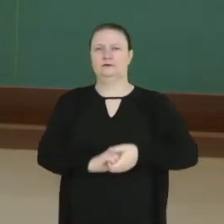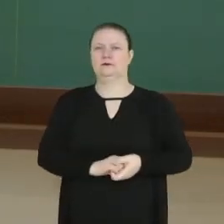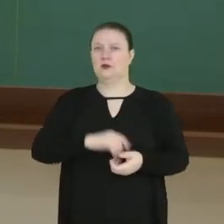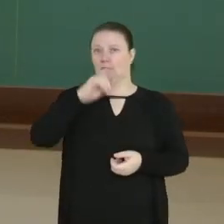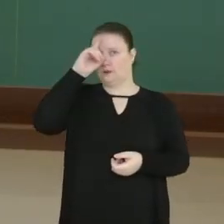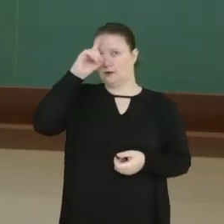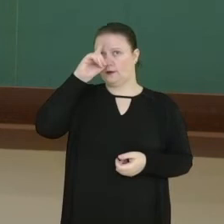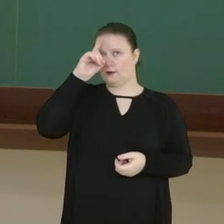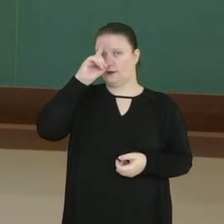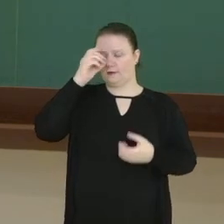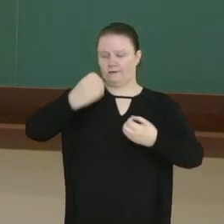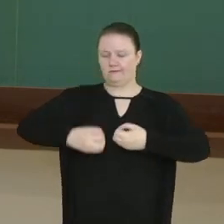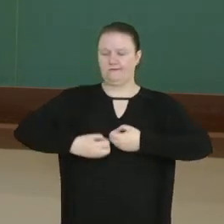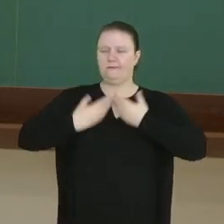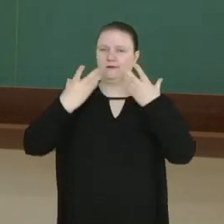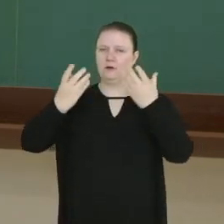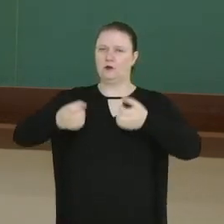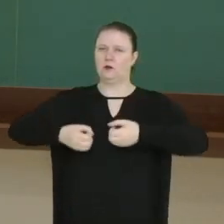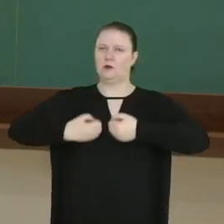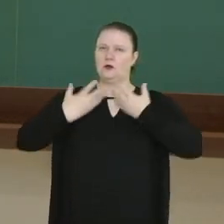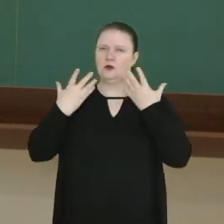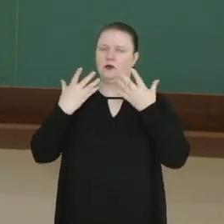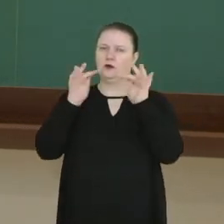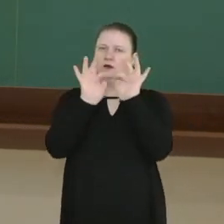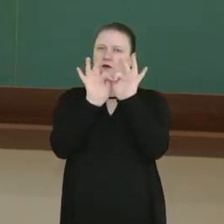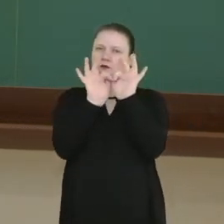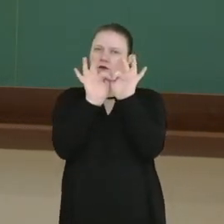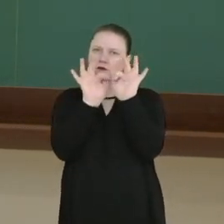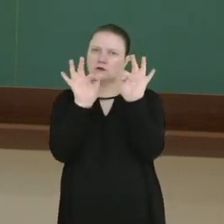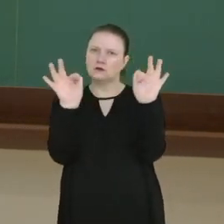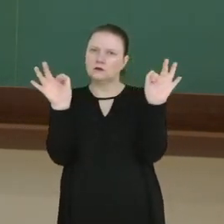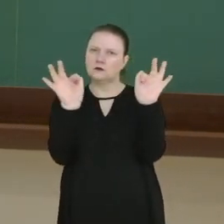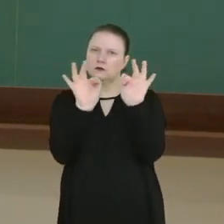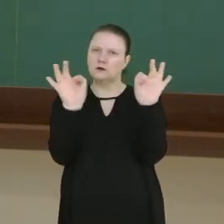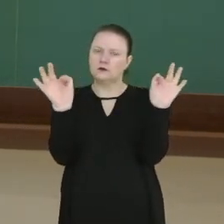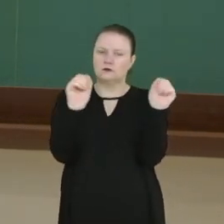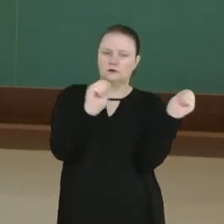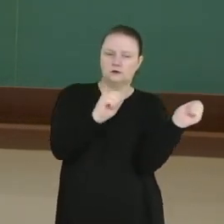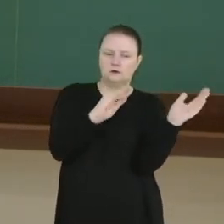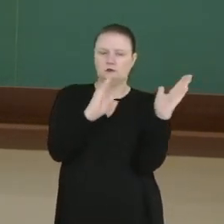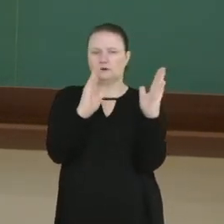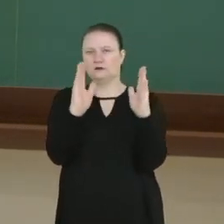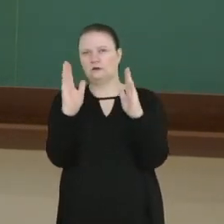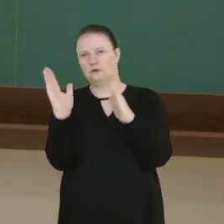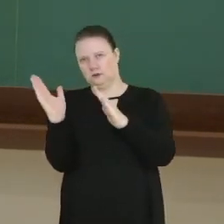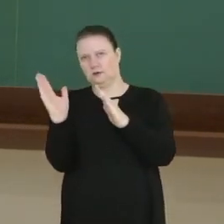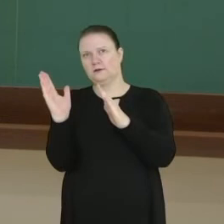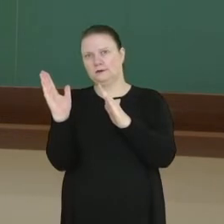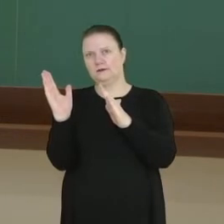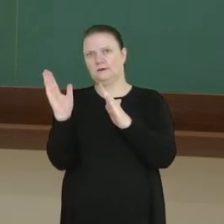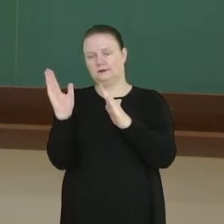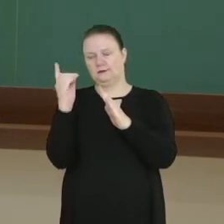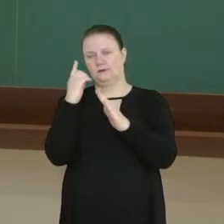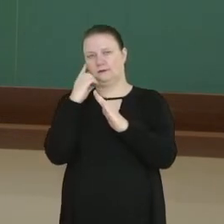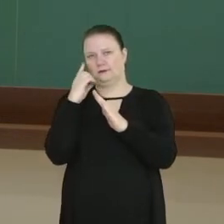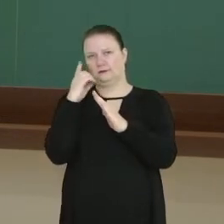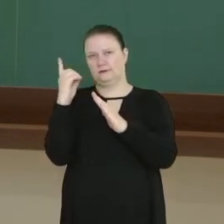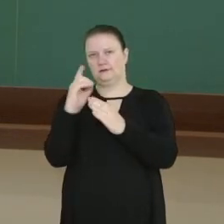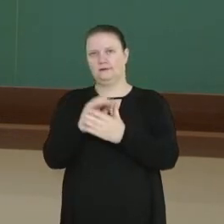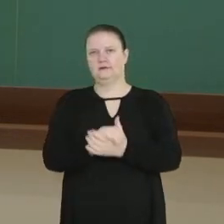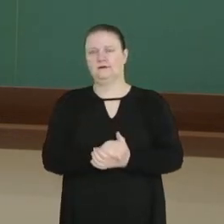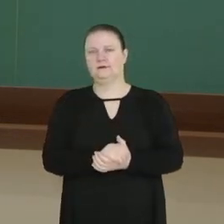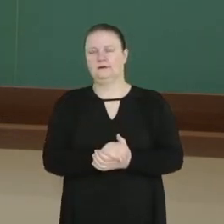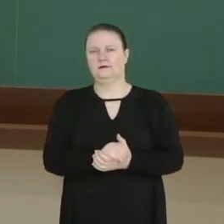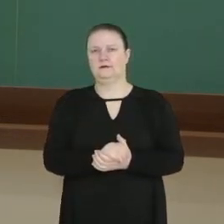elas são muito expressas, né, dentro dos períodos, dentro das orações, né, que são geradas